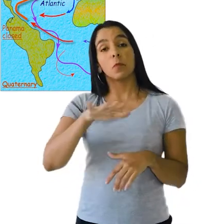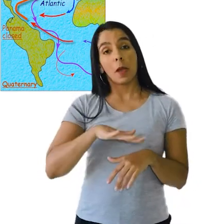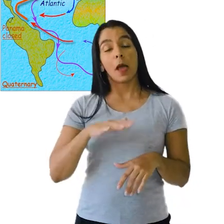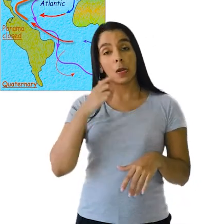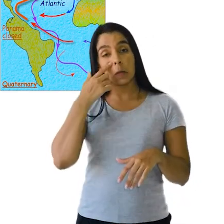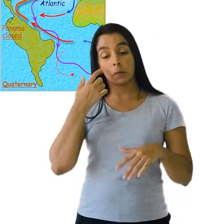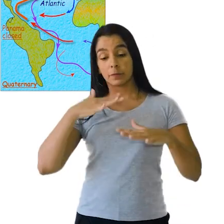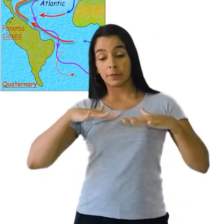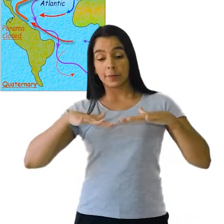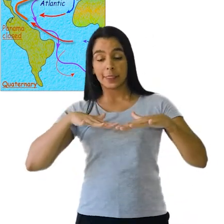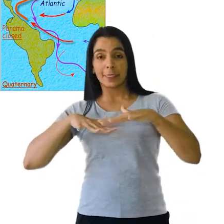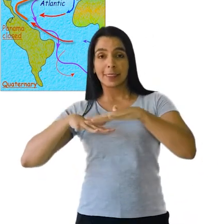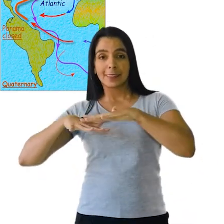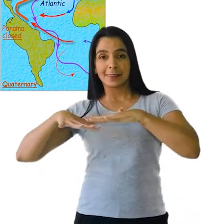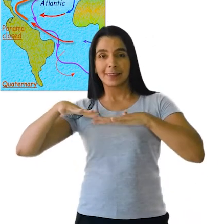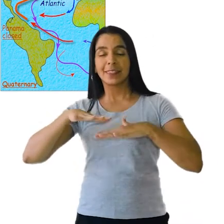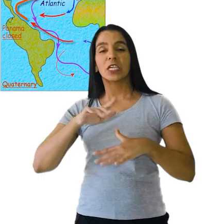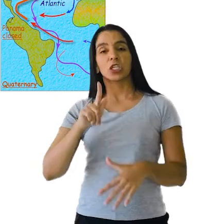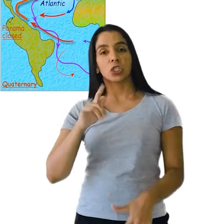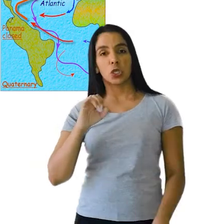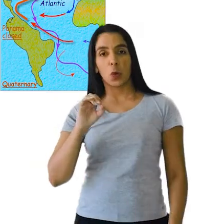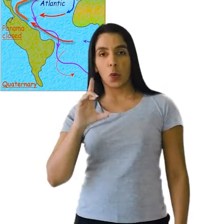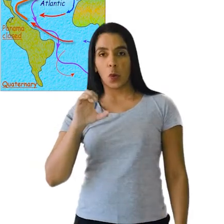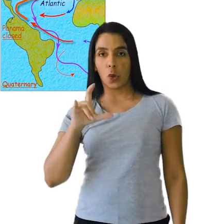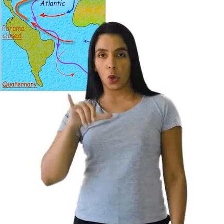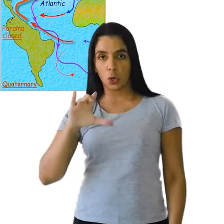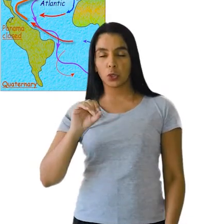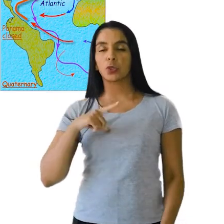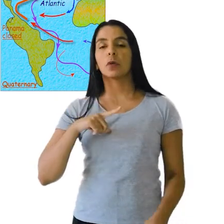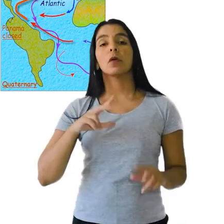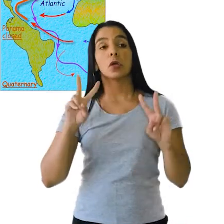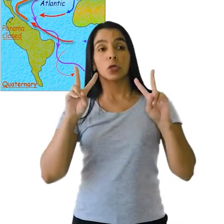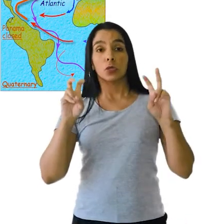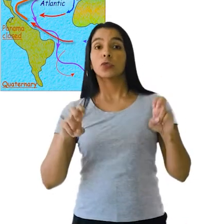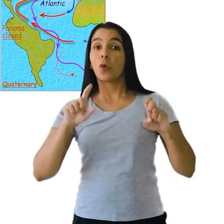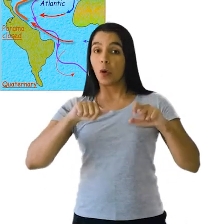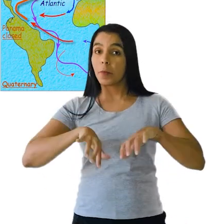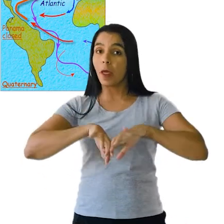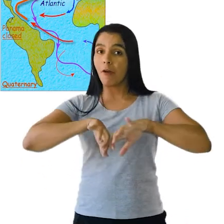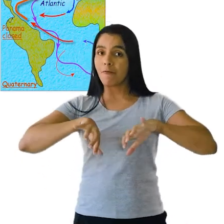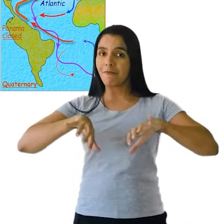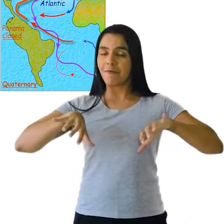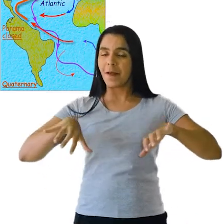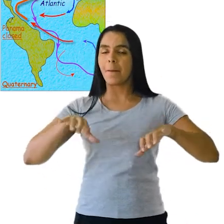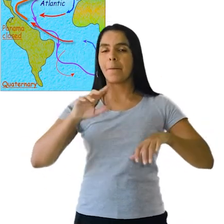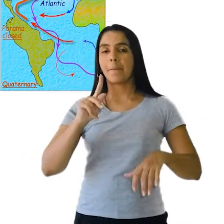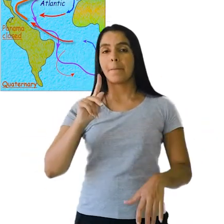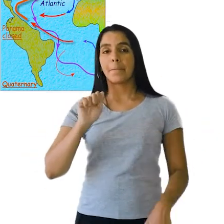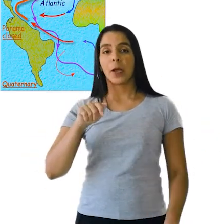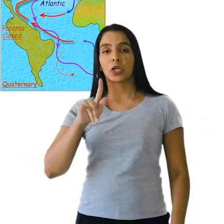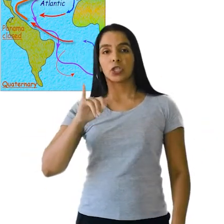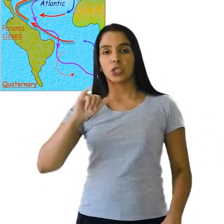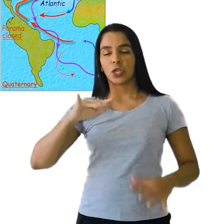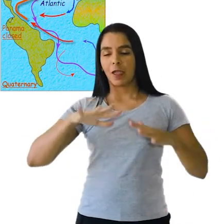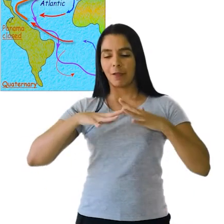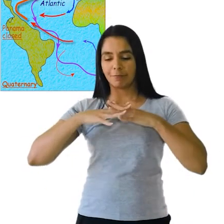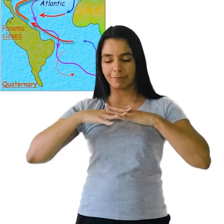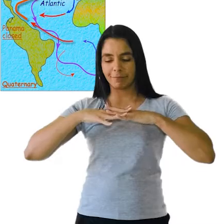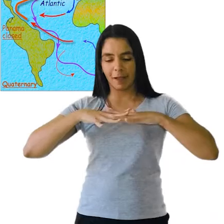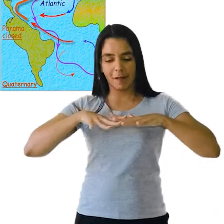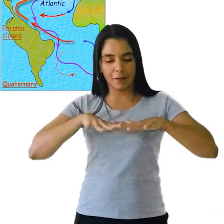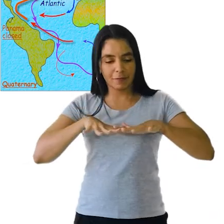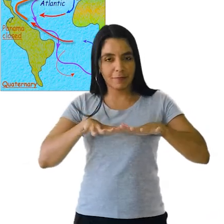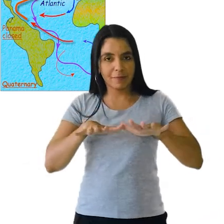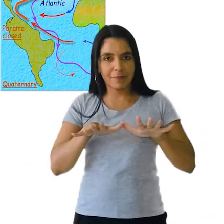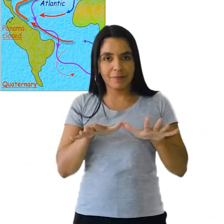modulado por um aspecto tectônico, um aspecto geológico, ainda relacionado com a fragmentação da Pangeia,